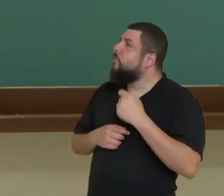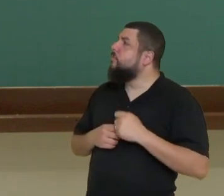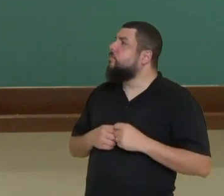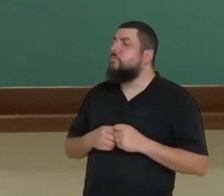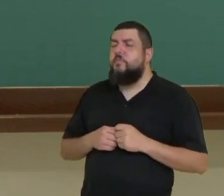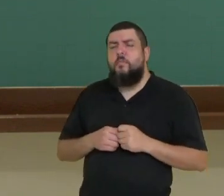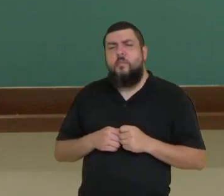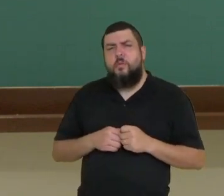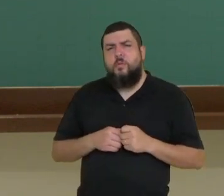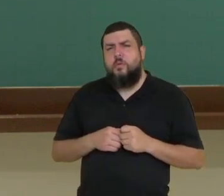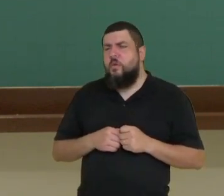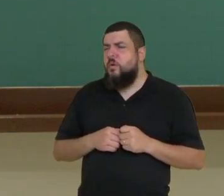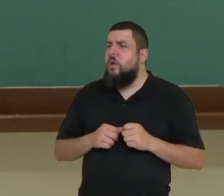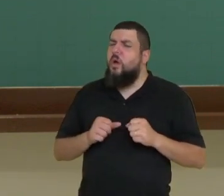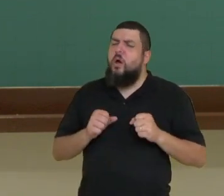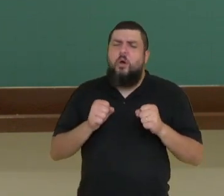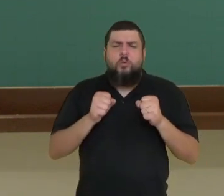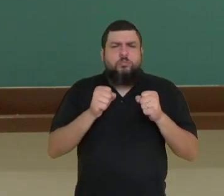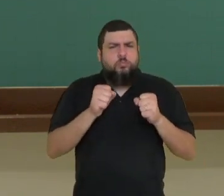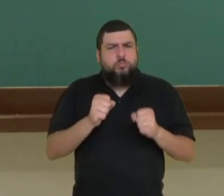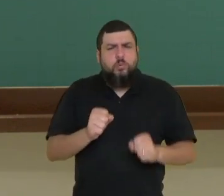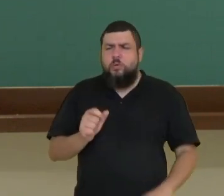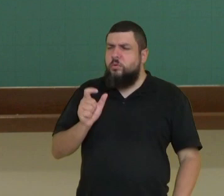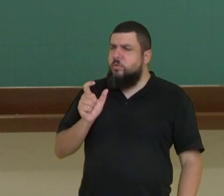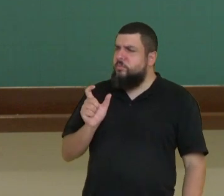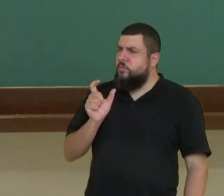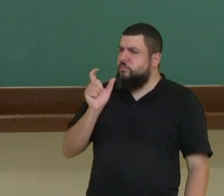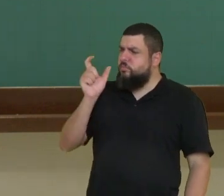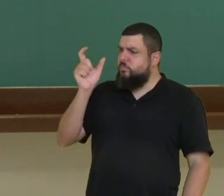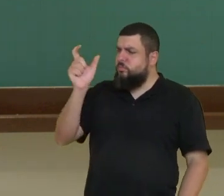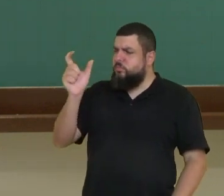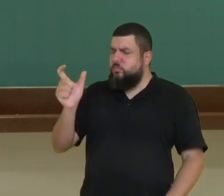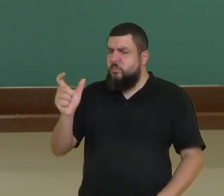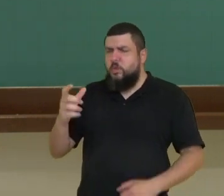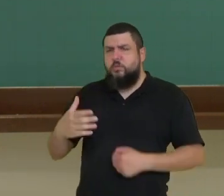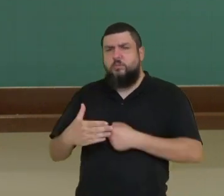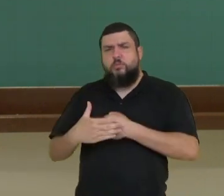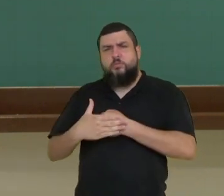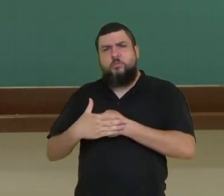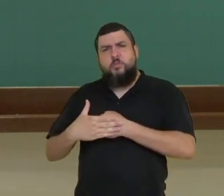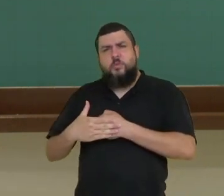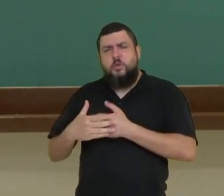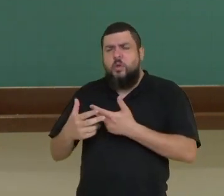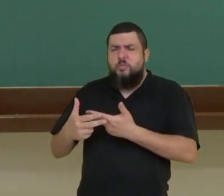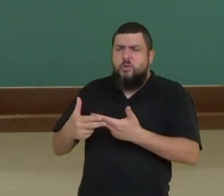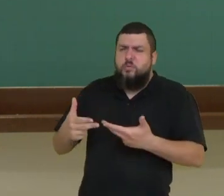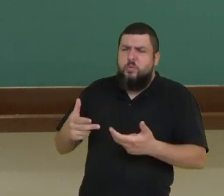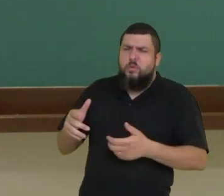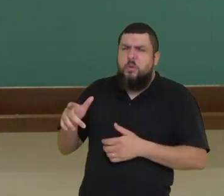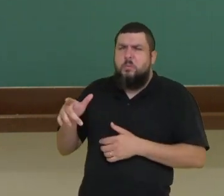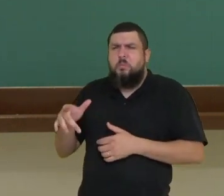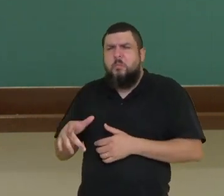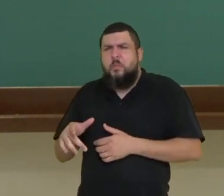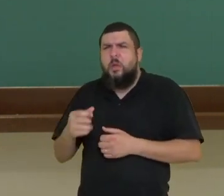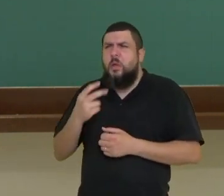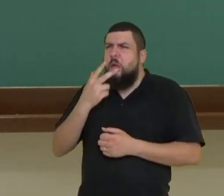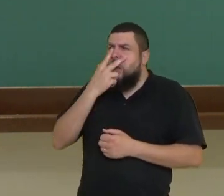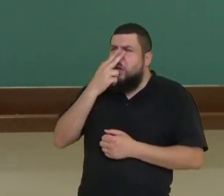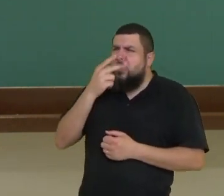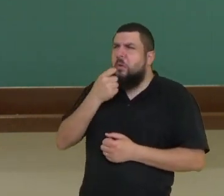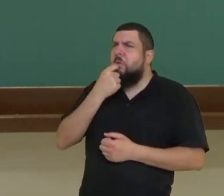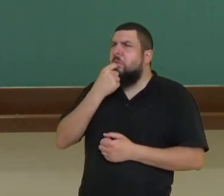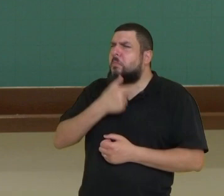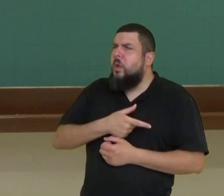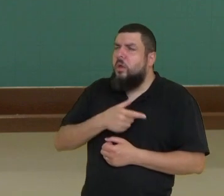posso dirigir uma mensagem de caráter sentimental, algo banal, talvez mesmo previsível e piegas, a